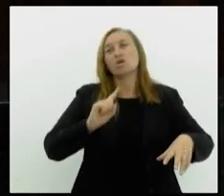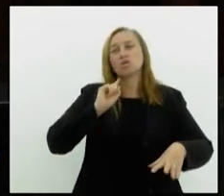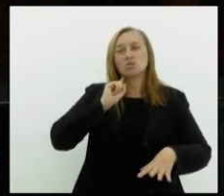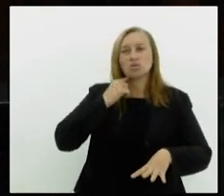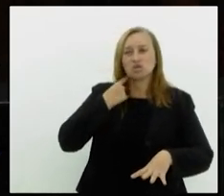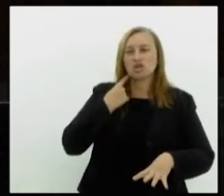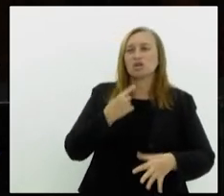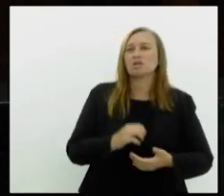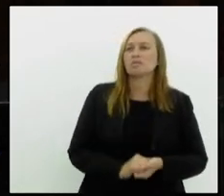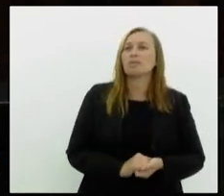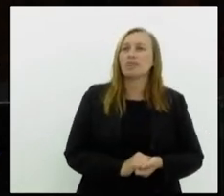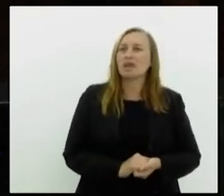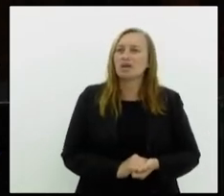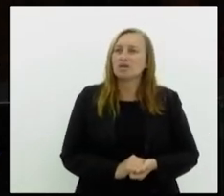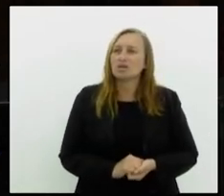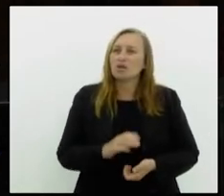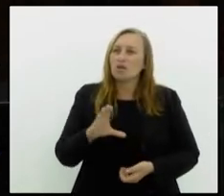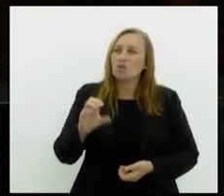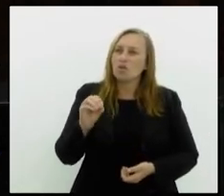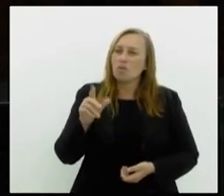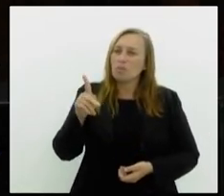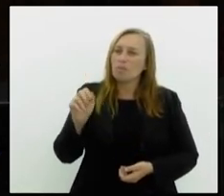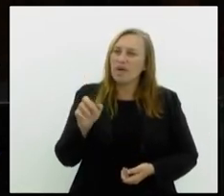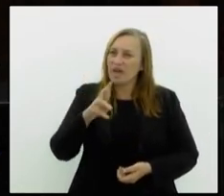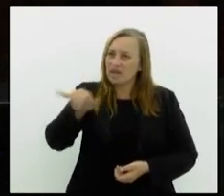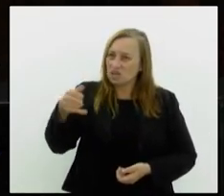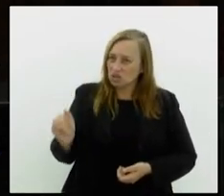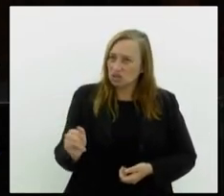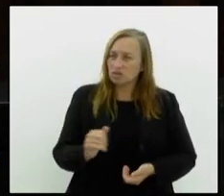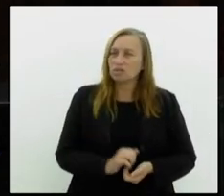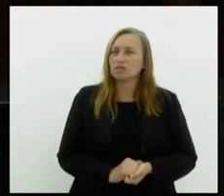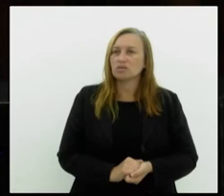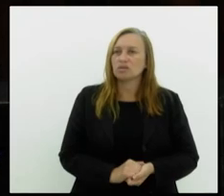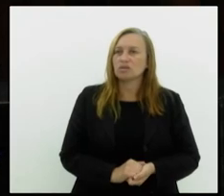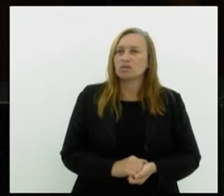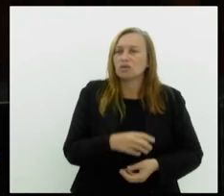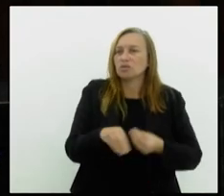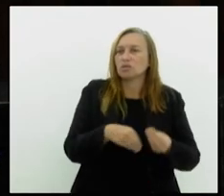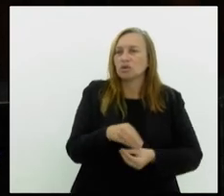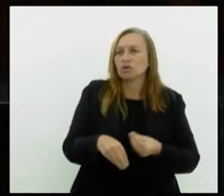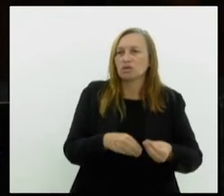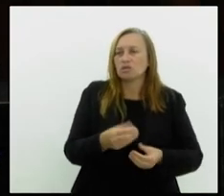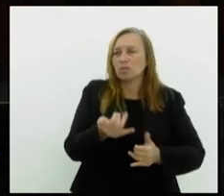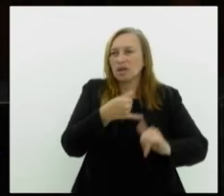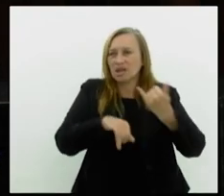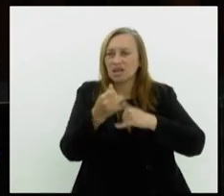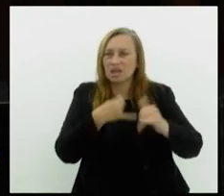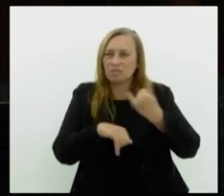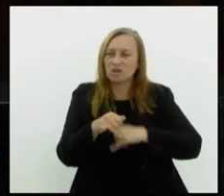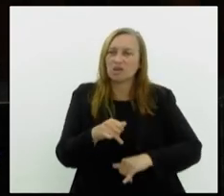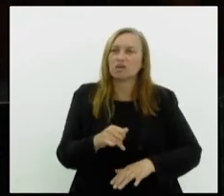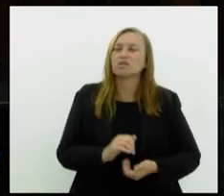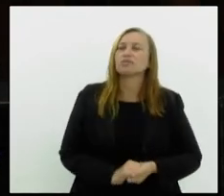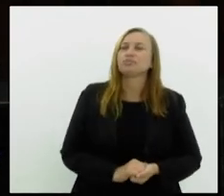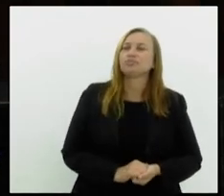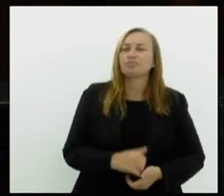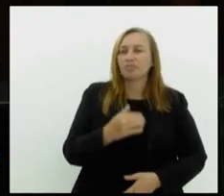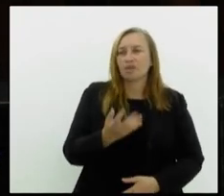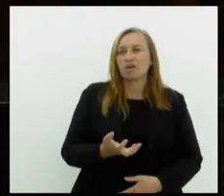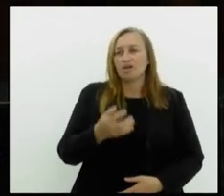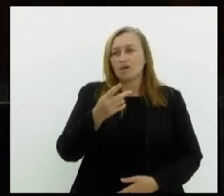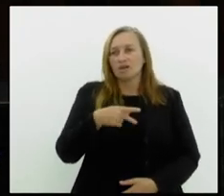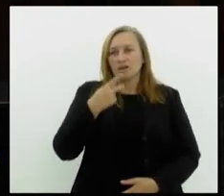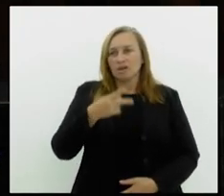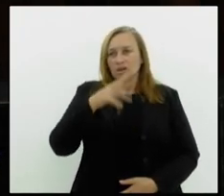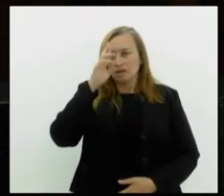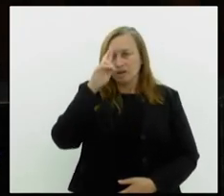do Munana Laranjal, que foi contaminada por tolueno. Então, quero dizer, senhor presidente,